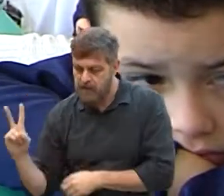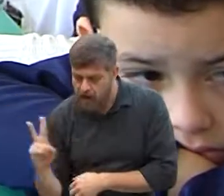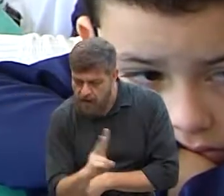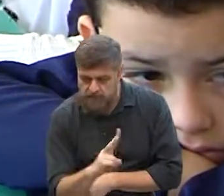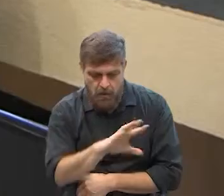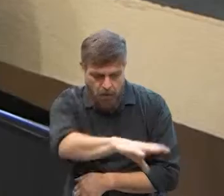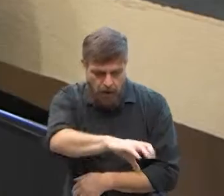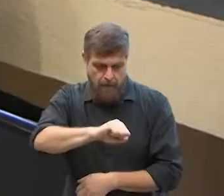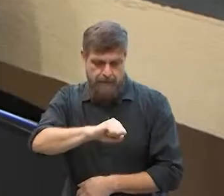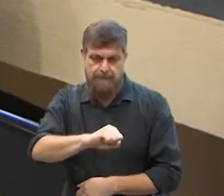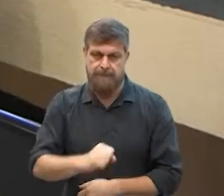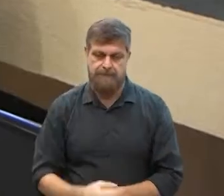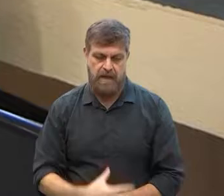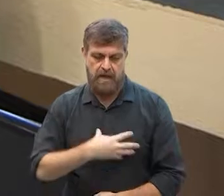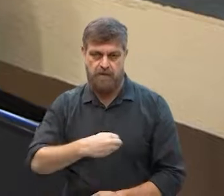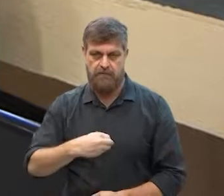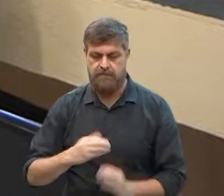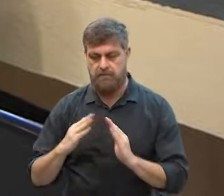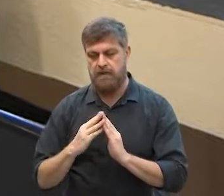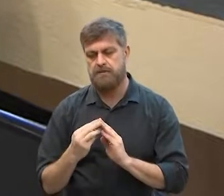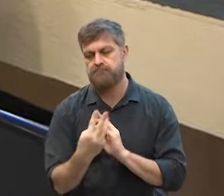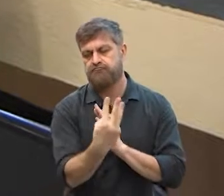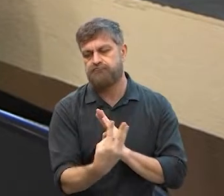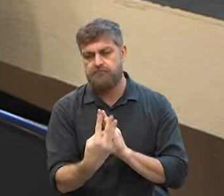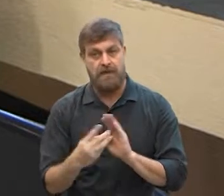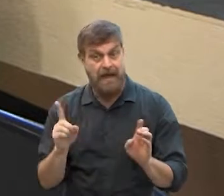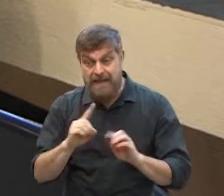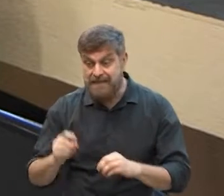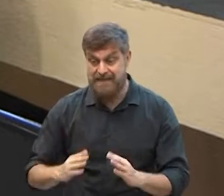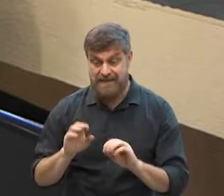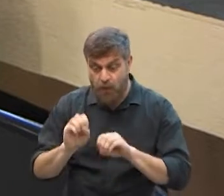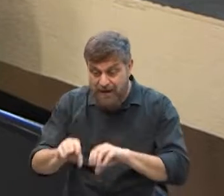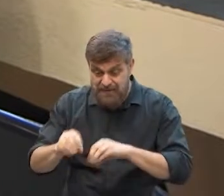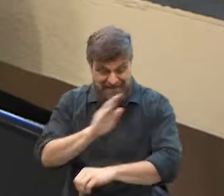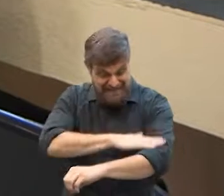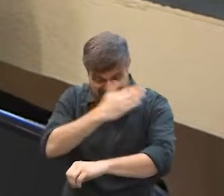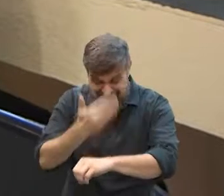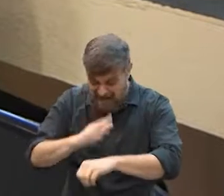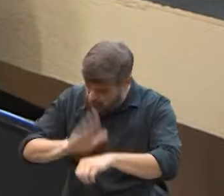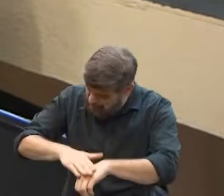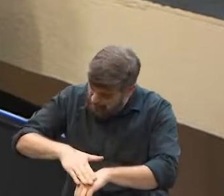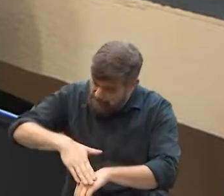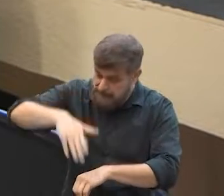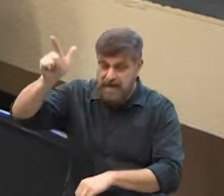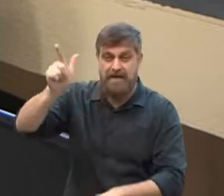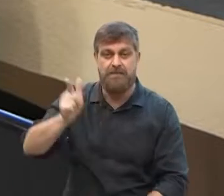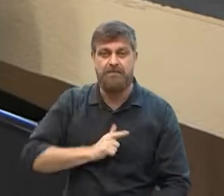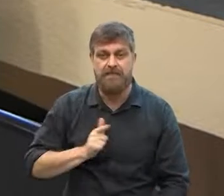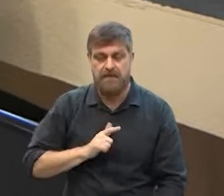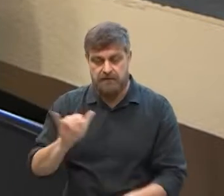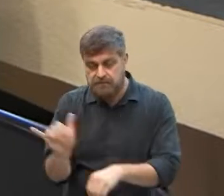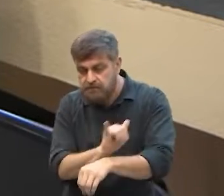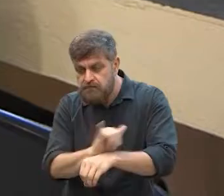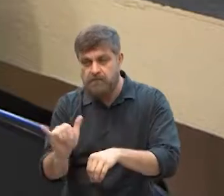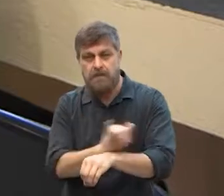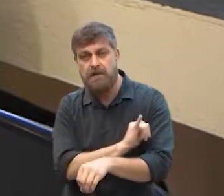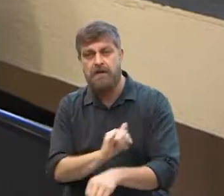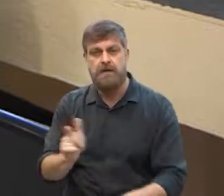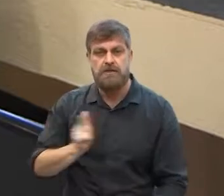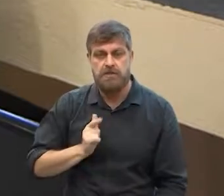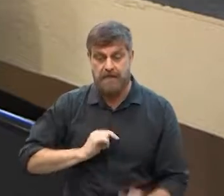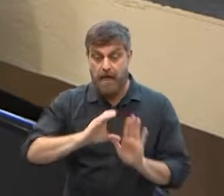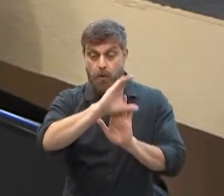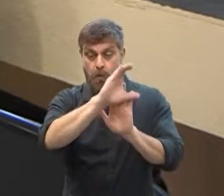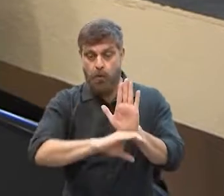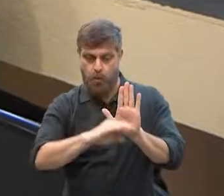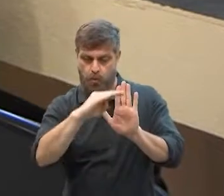da tarde pegam os seus filhos. Não, a educação integral é mais do que isso. Você tem que, de alguma forma, ter um